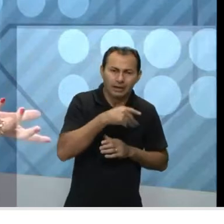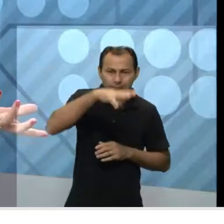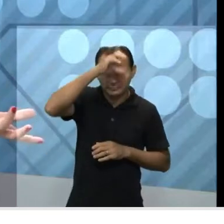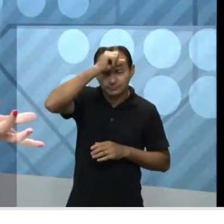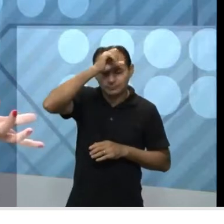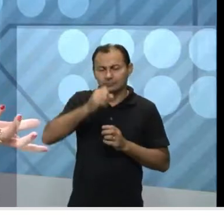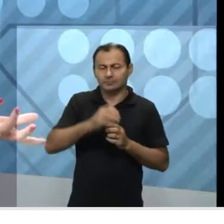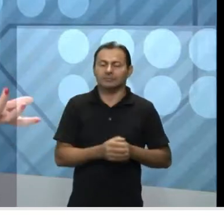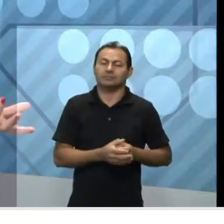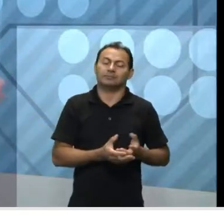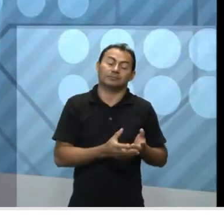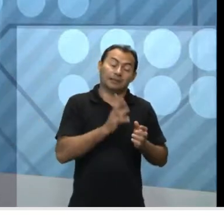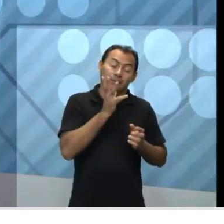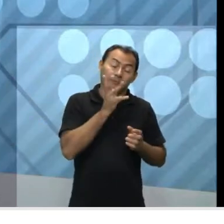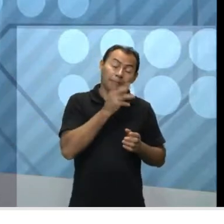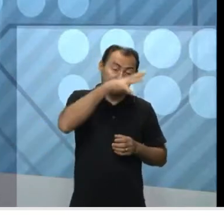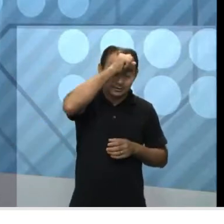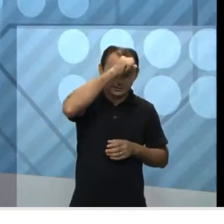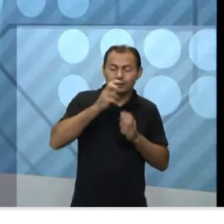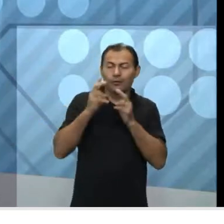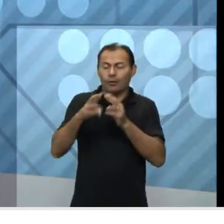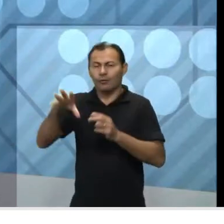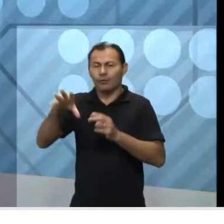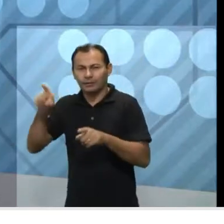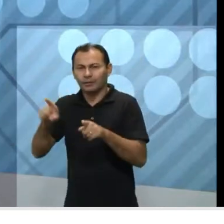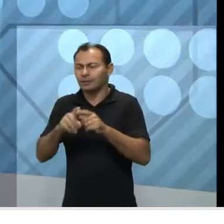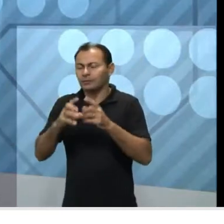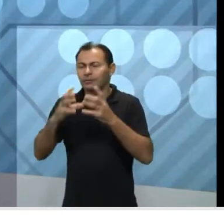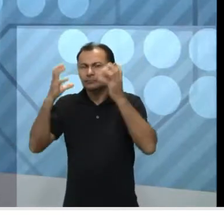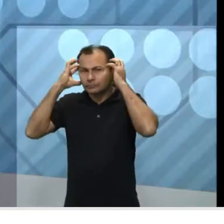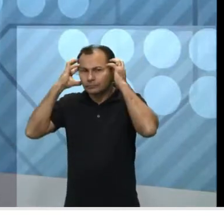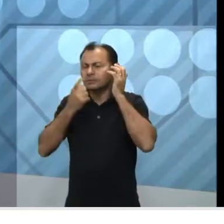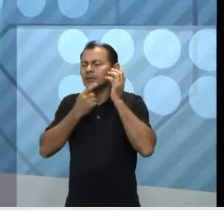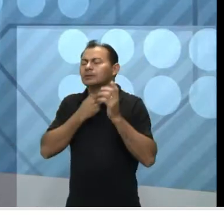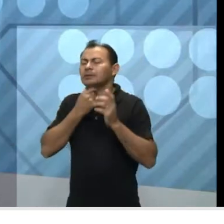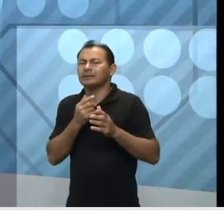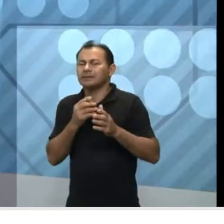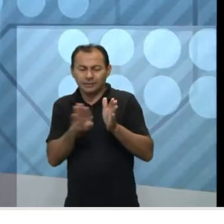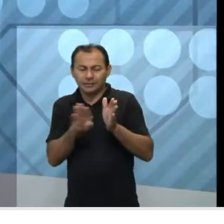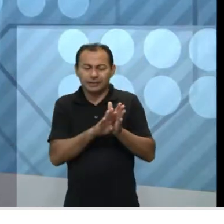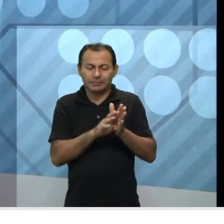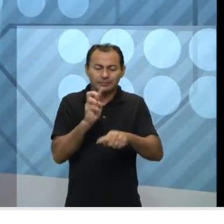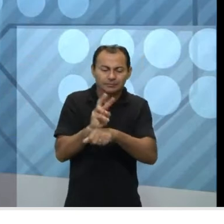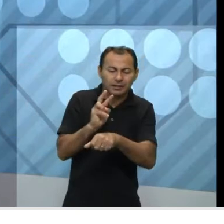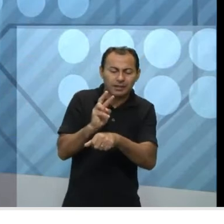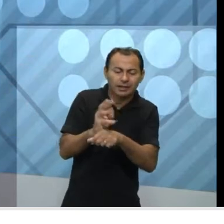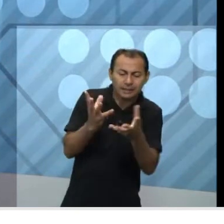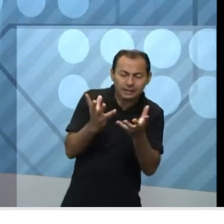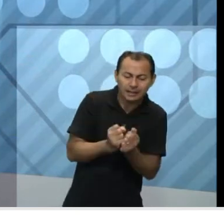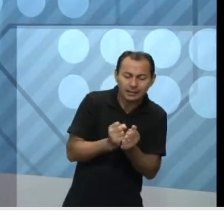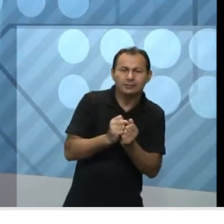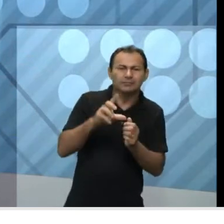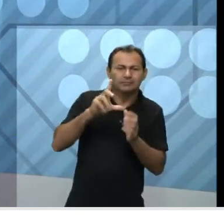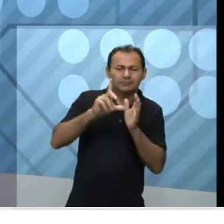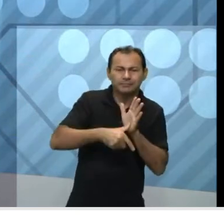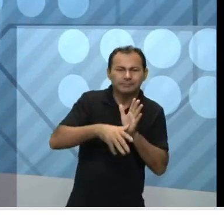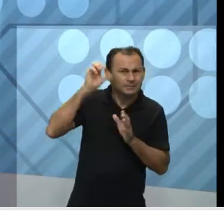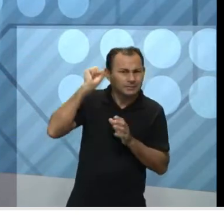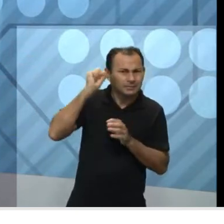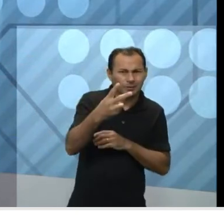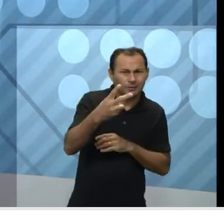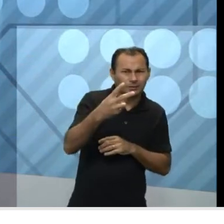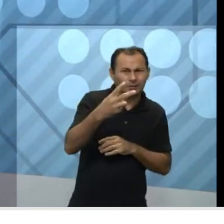No consultório a gente observa às vezes crianças que chegam com um atraso de linguagem. Aí tem 2 aninhos mais ou menos e a gente pergunta,